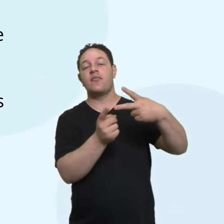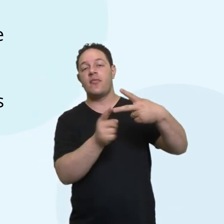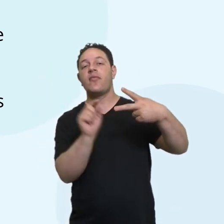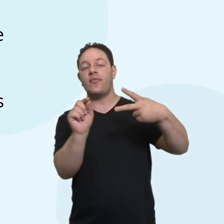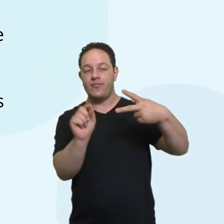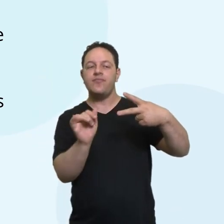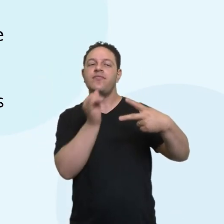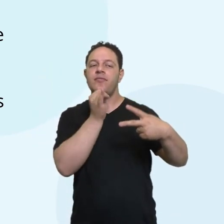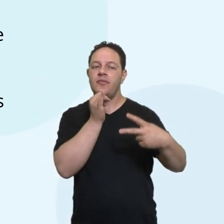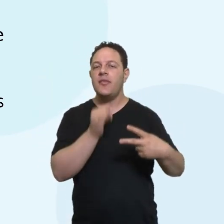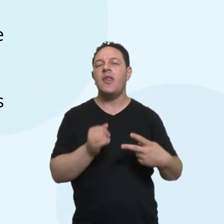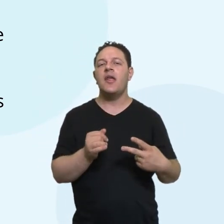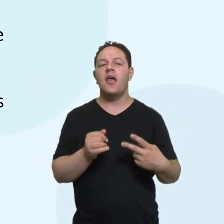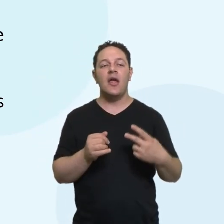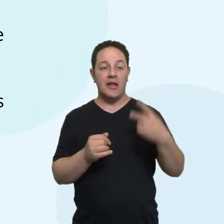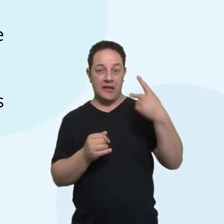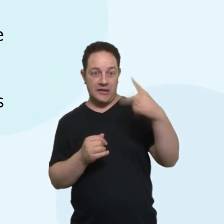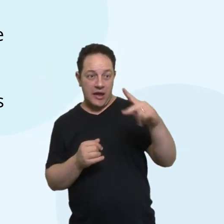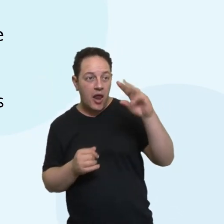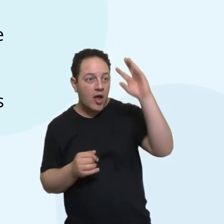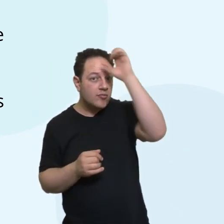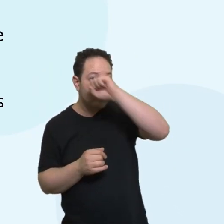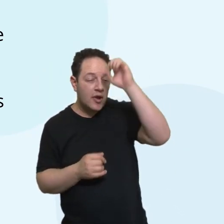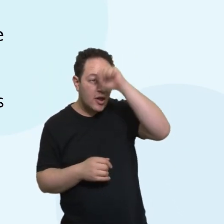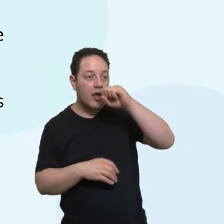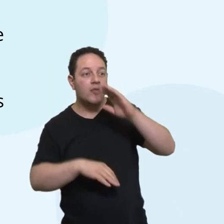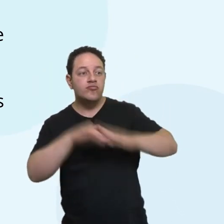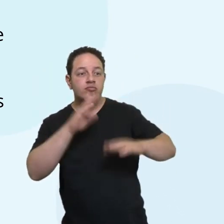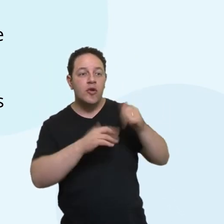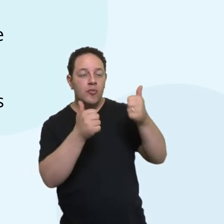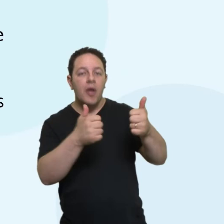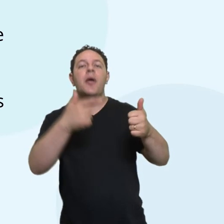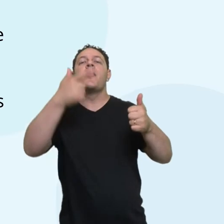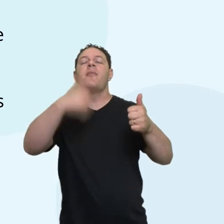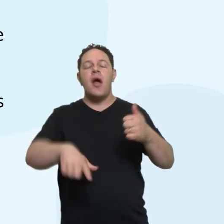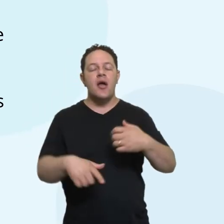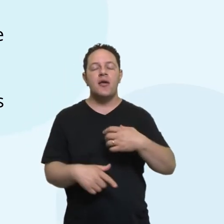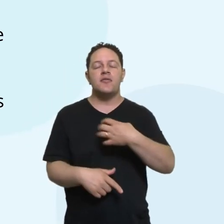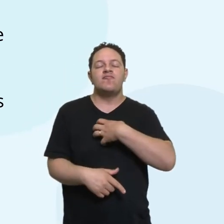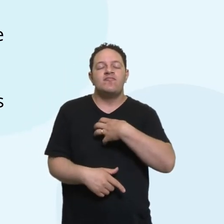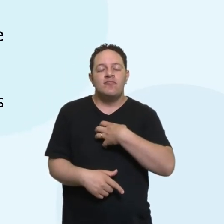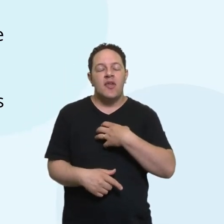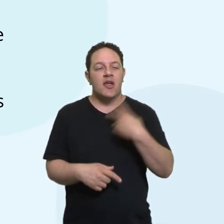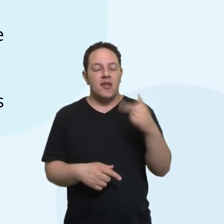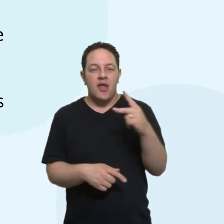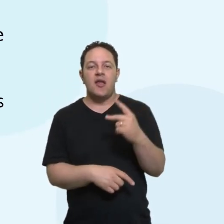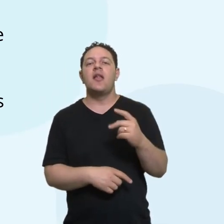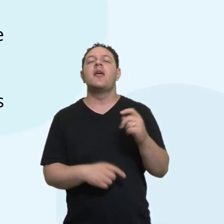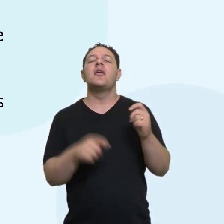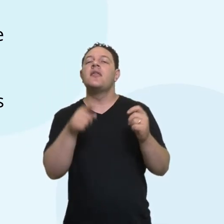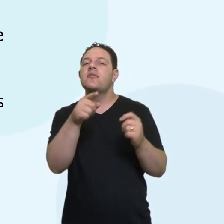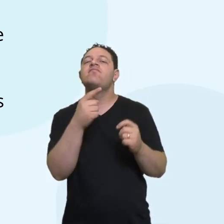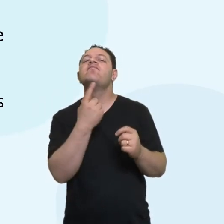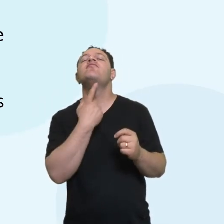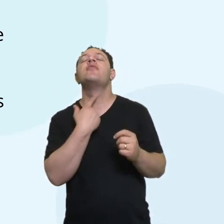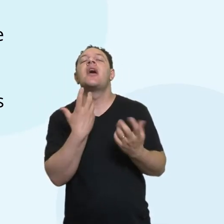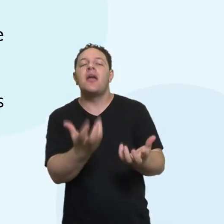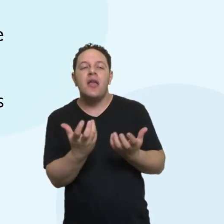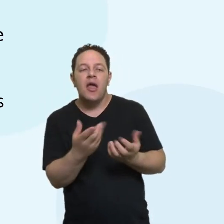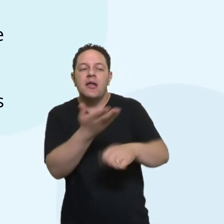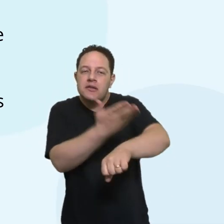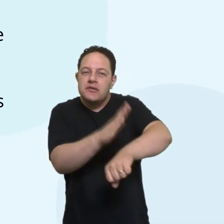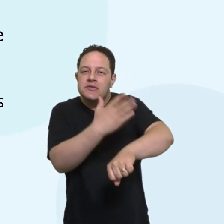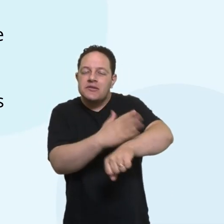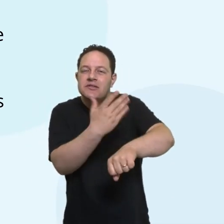quais habilidades cognitivas e competências socioemocionais Gostaríamos que os estudantes exercitas em mais